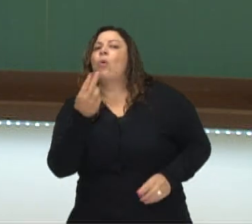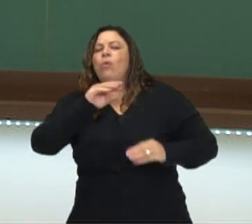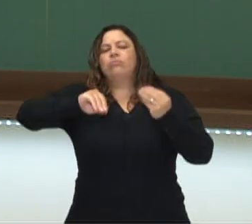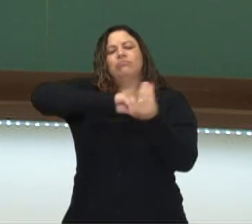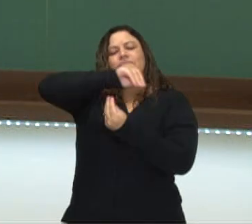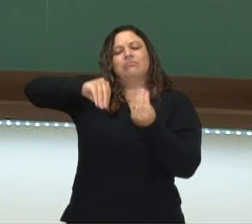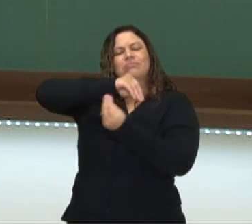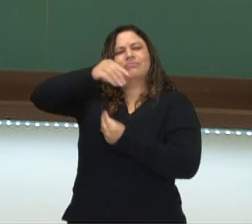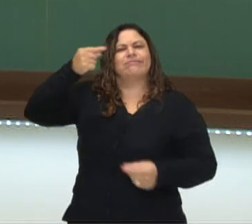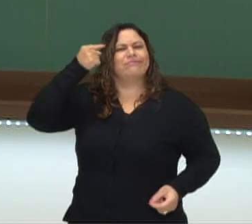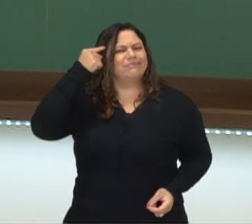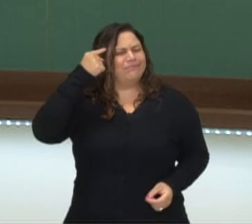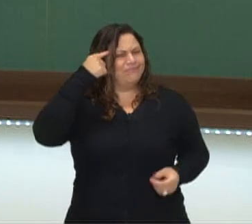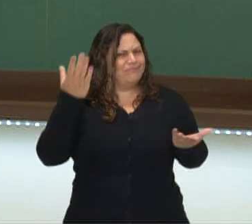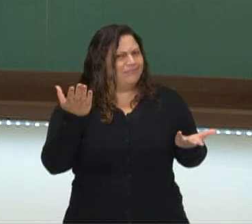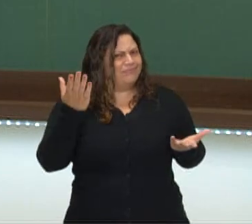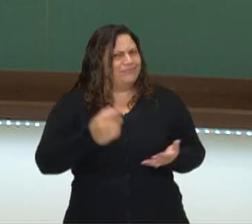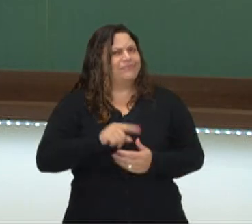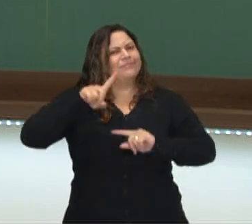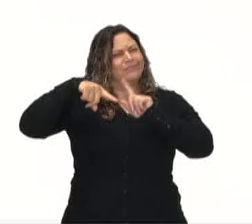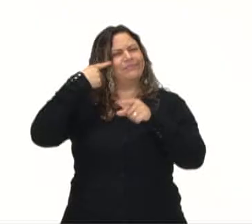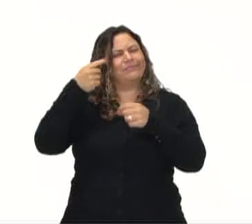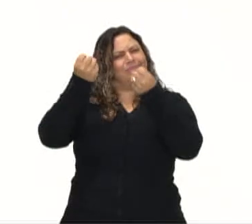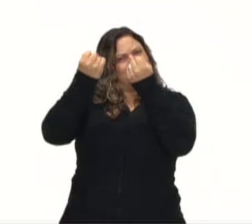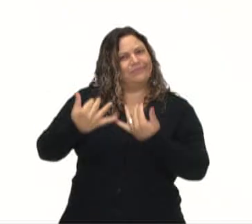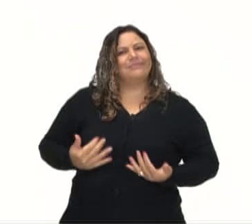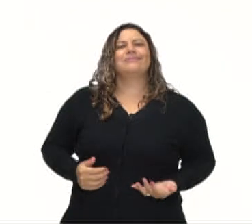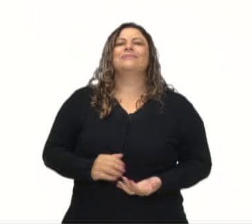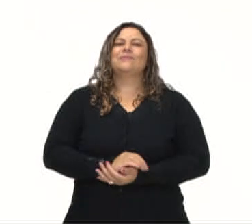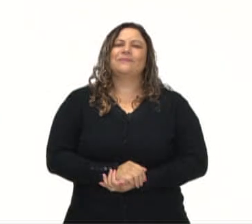quero que você pense um pouquinho e a gente já vai falar sobre isso.